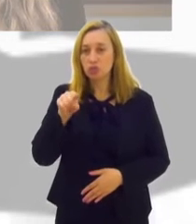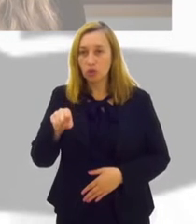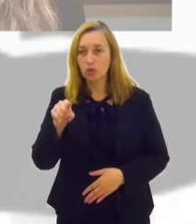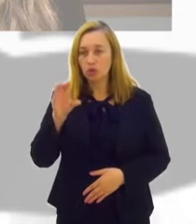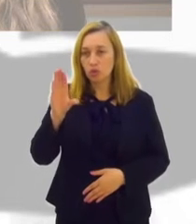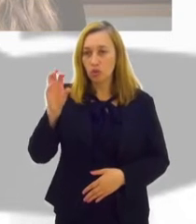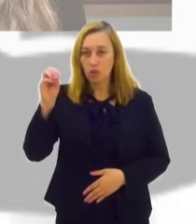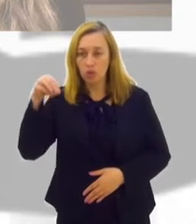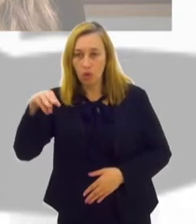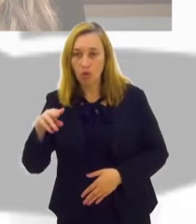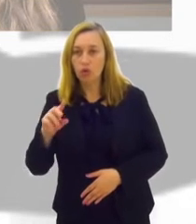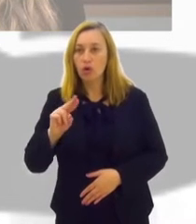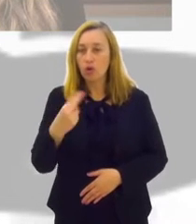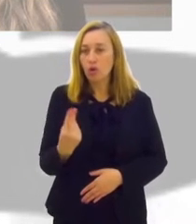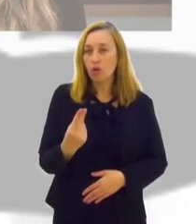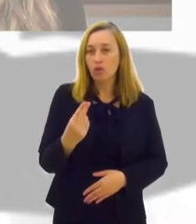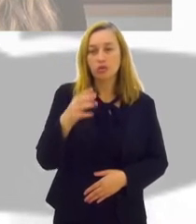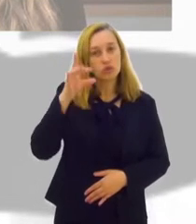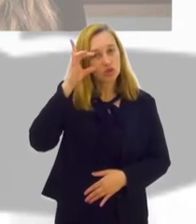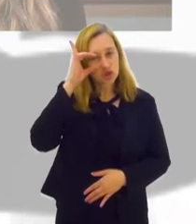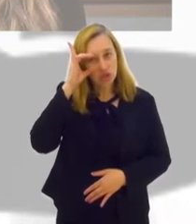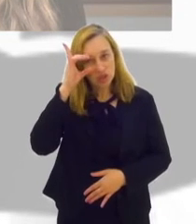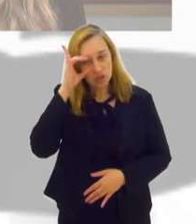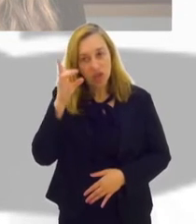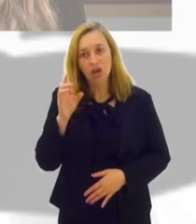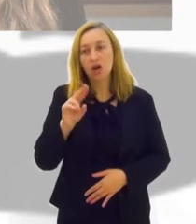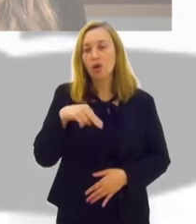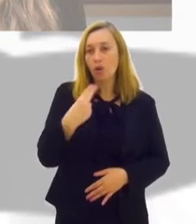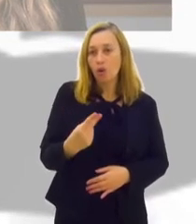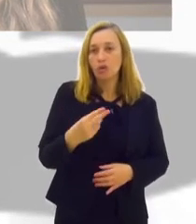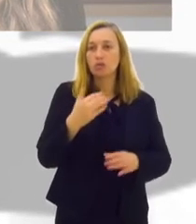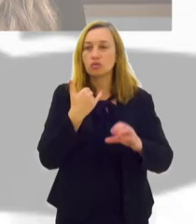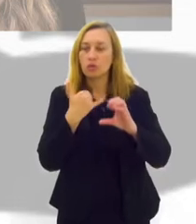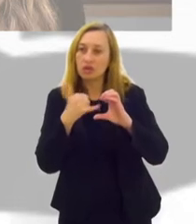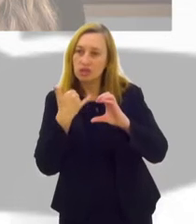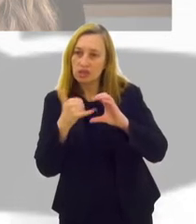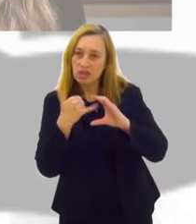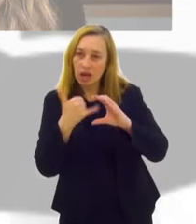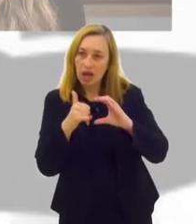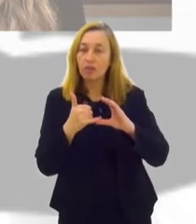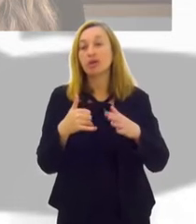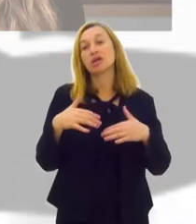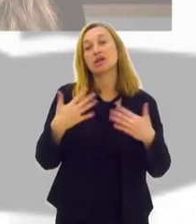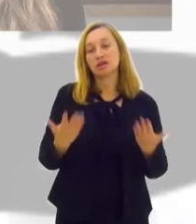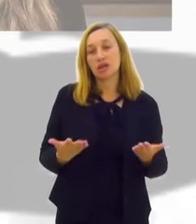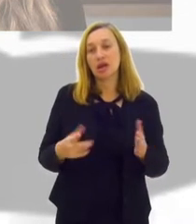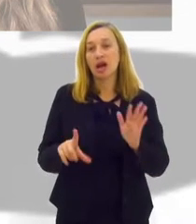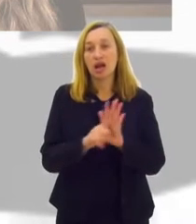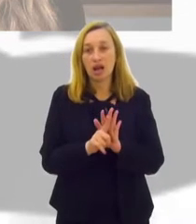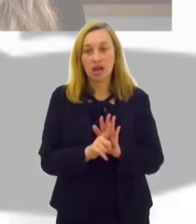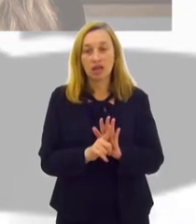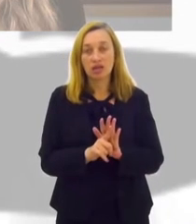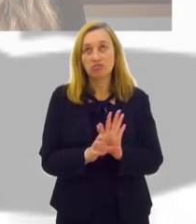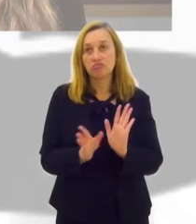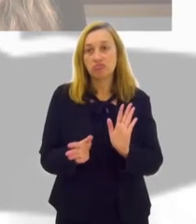www.candidatox.com.br ou se vai ser uma página no Instagram, ou se vai ser um grupo no WhatsApp. Isso aí a nossa